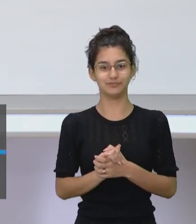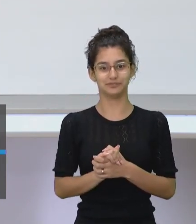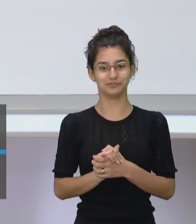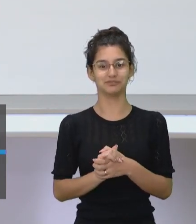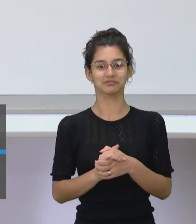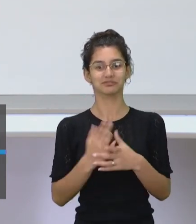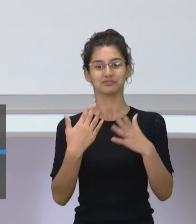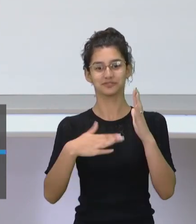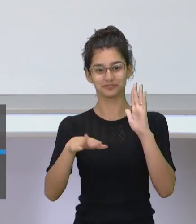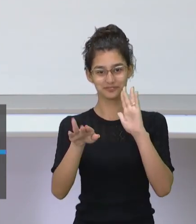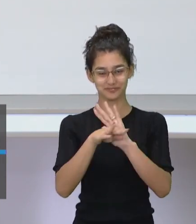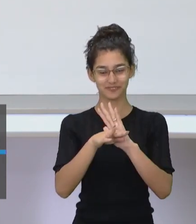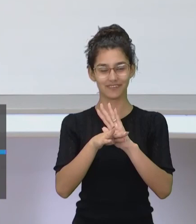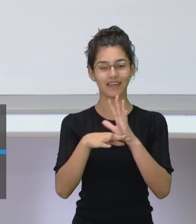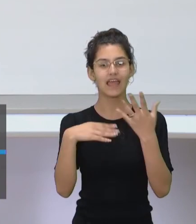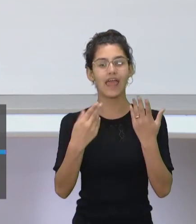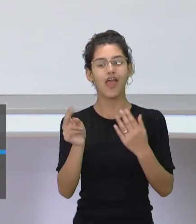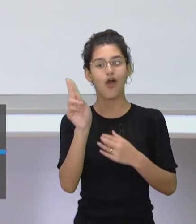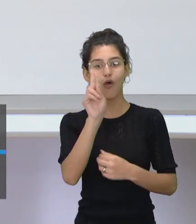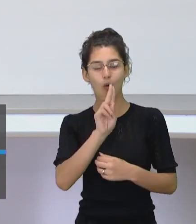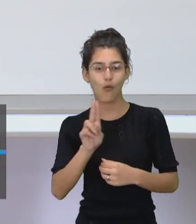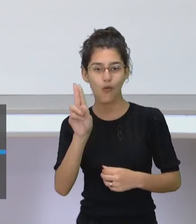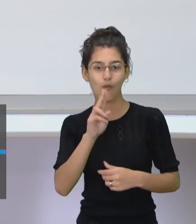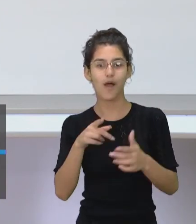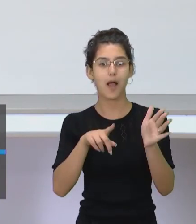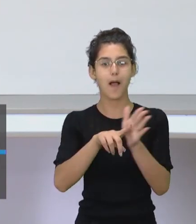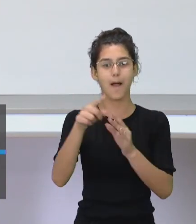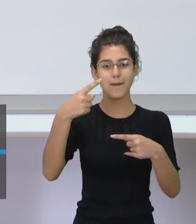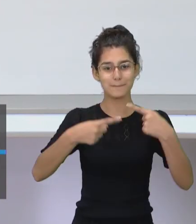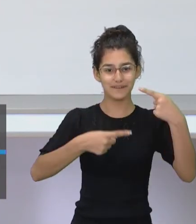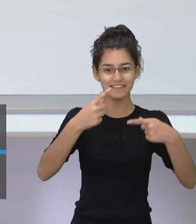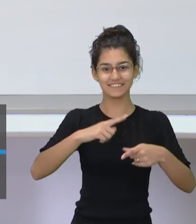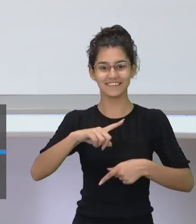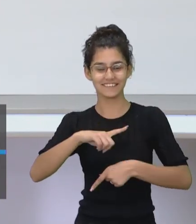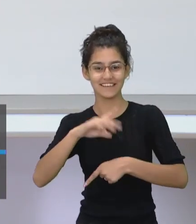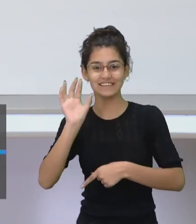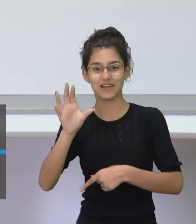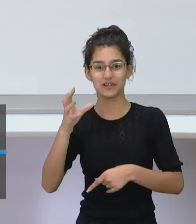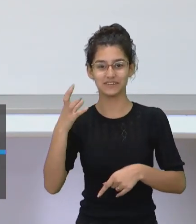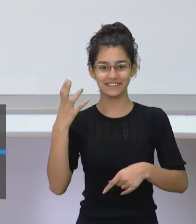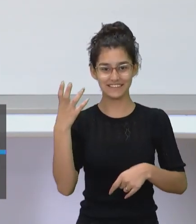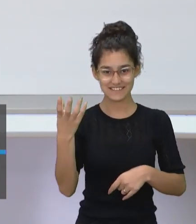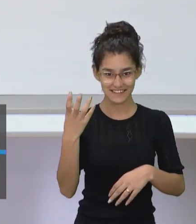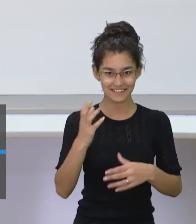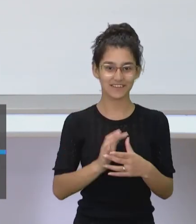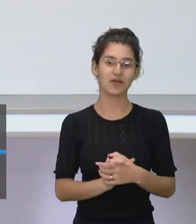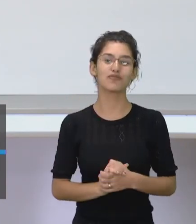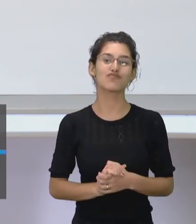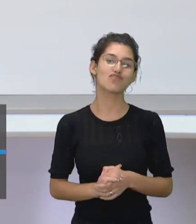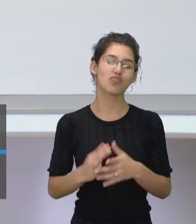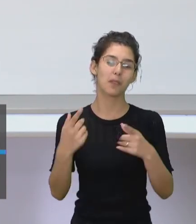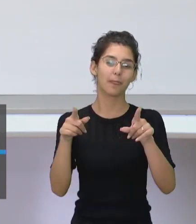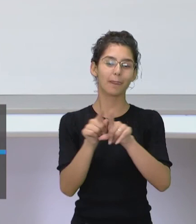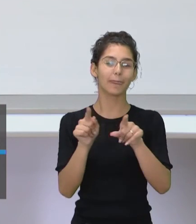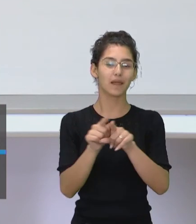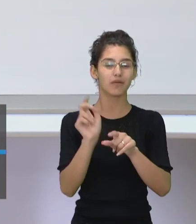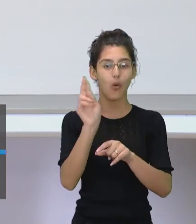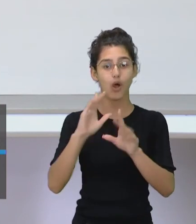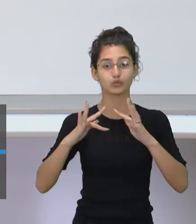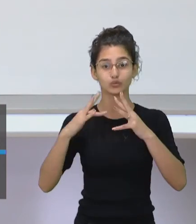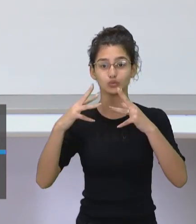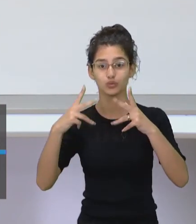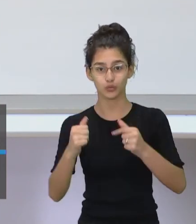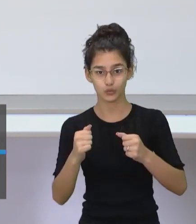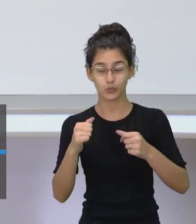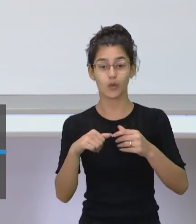Pizarro chega, ele se aproveita dessa questão política que está acontecendo ali entre os incas e acaba dominando. Todos eles,